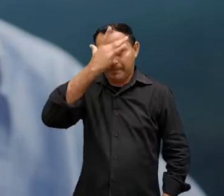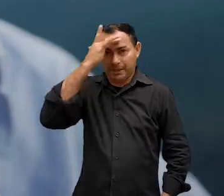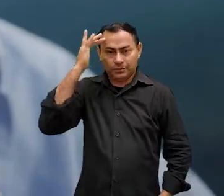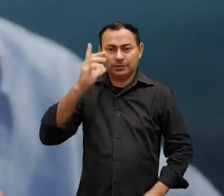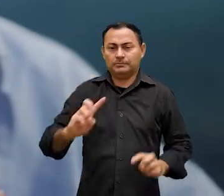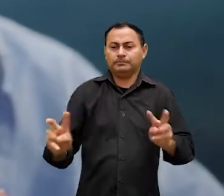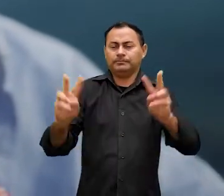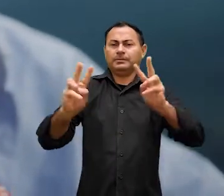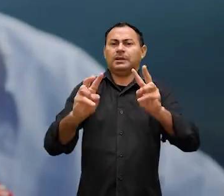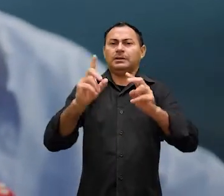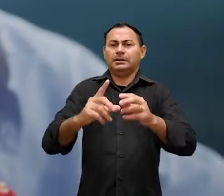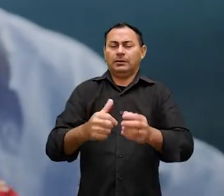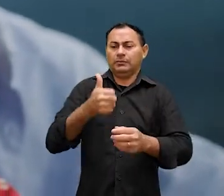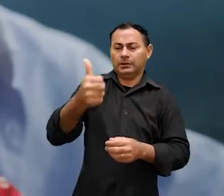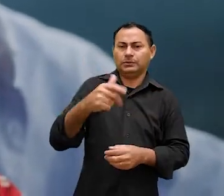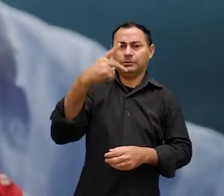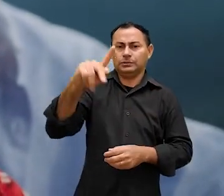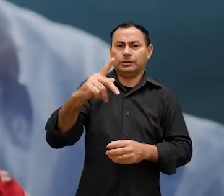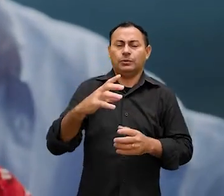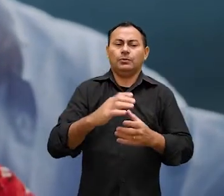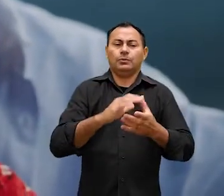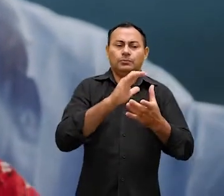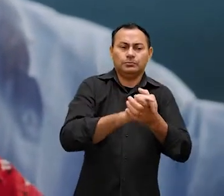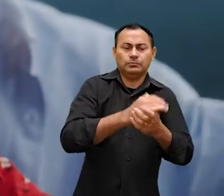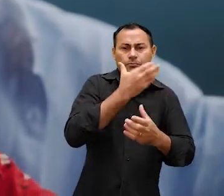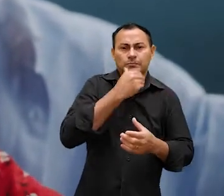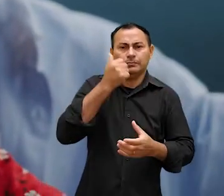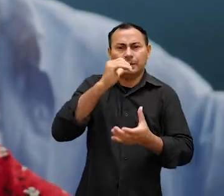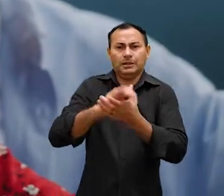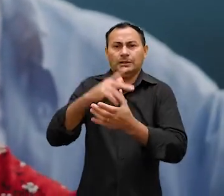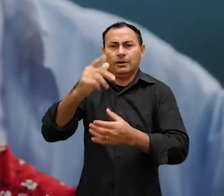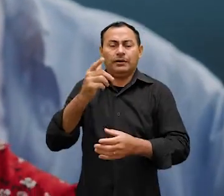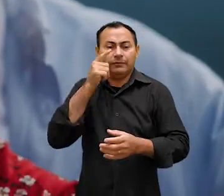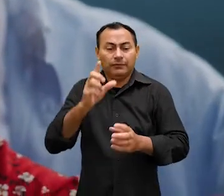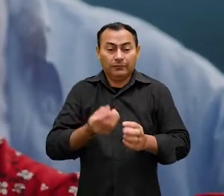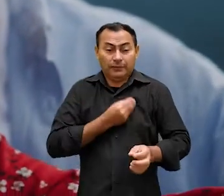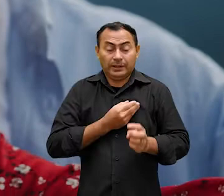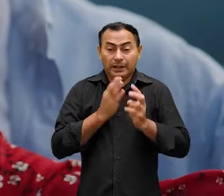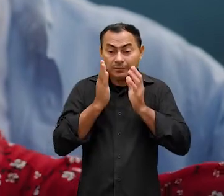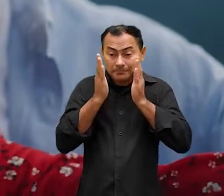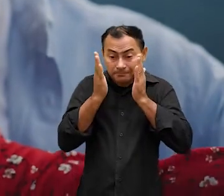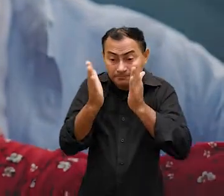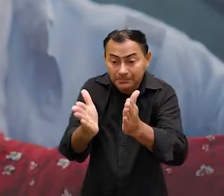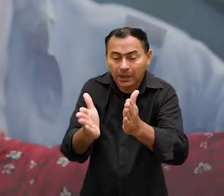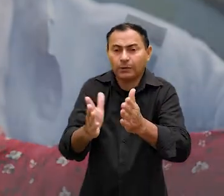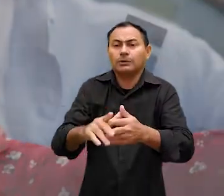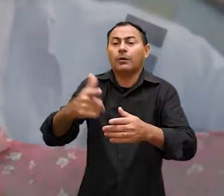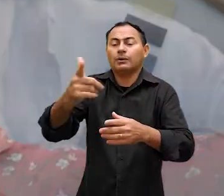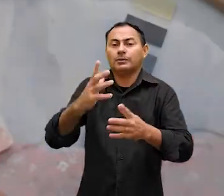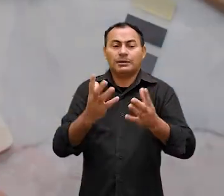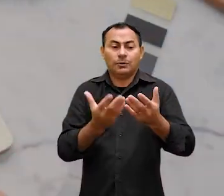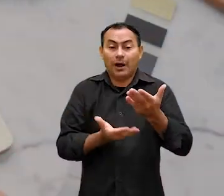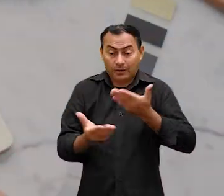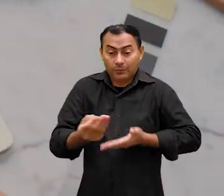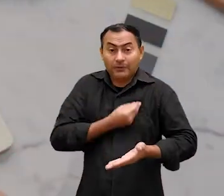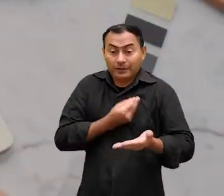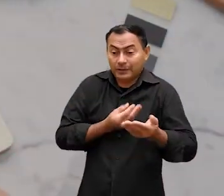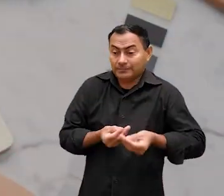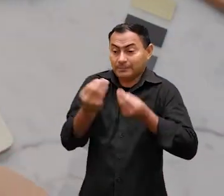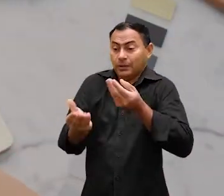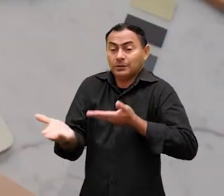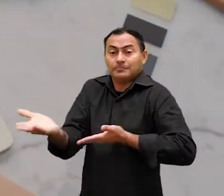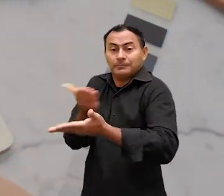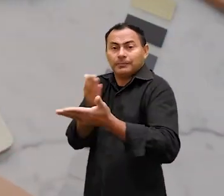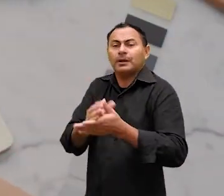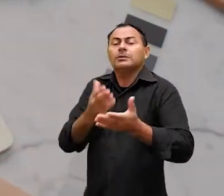essas virtudes busca a vantagem do seu cônjuge. Sua vida está centrada no outro. Quando iniciamos nosso estudo sobre o